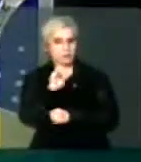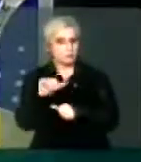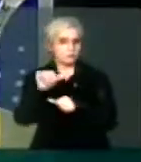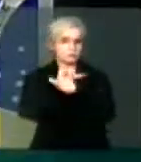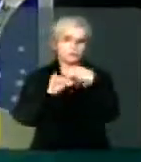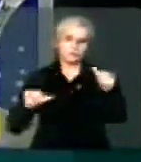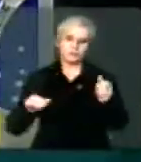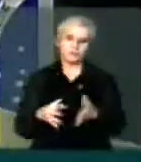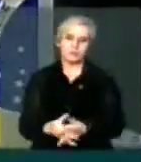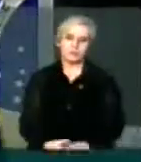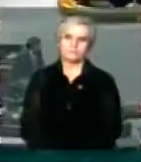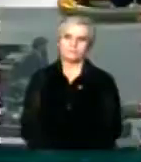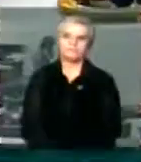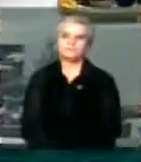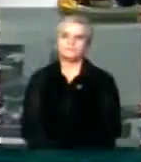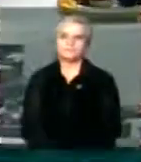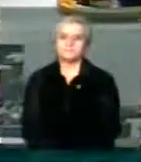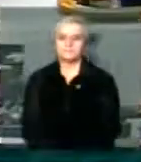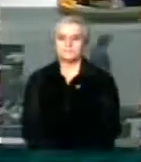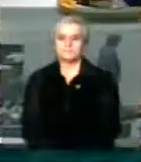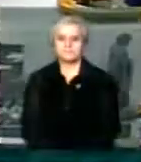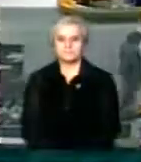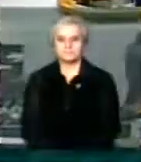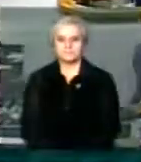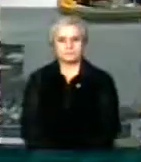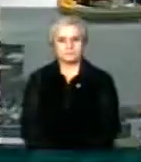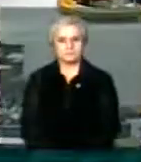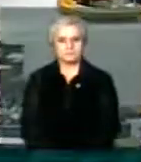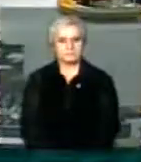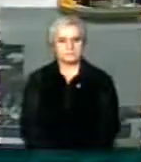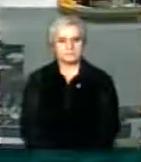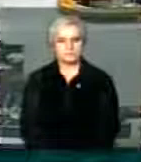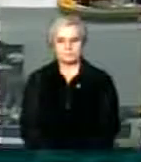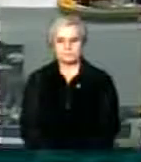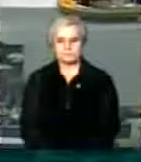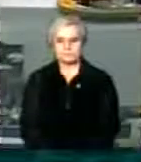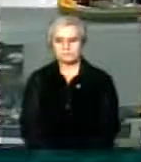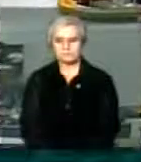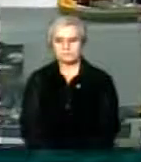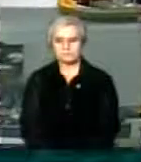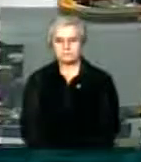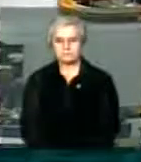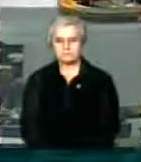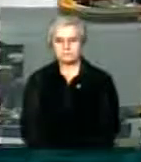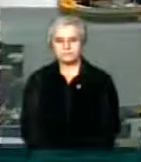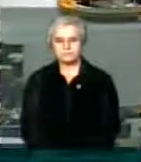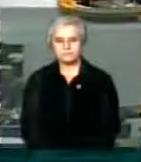reverter. Falar como líder, deputado Sibá Machado.